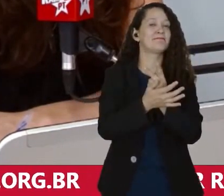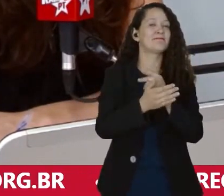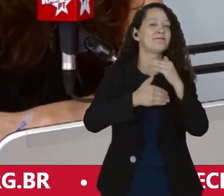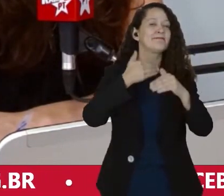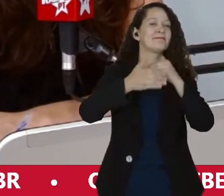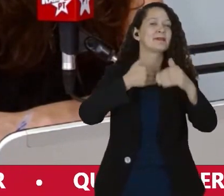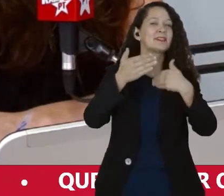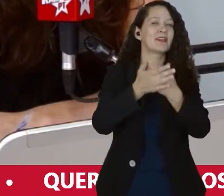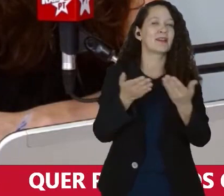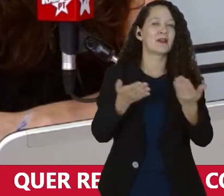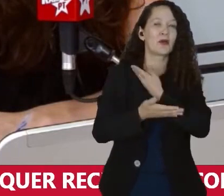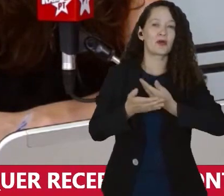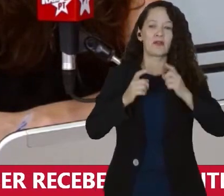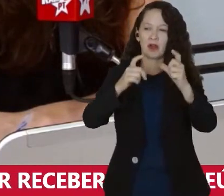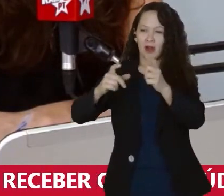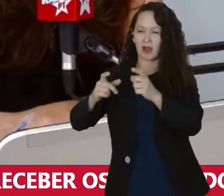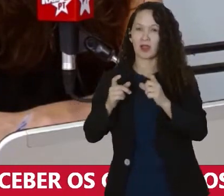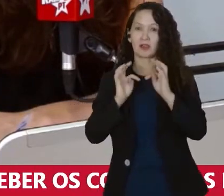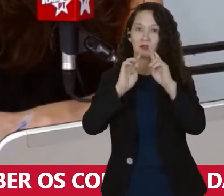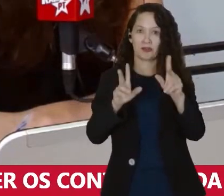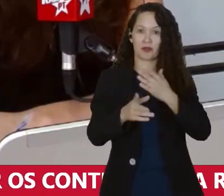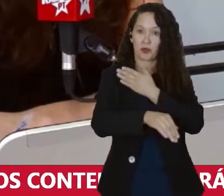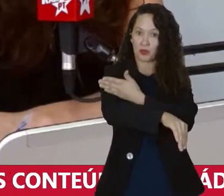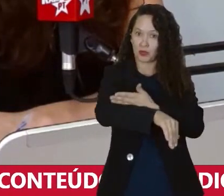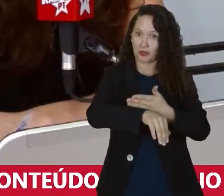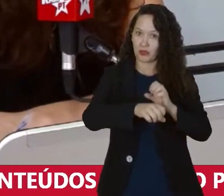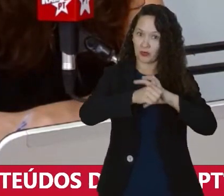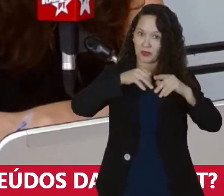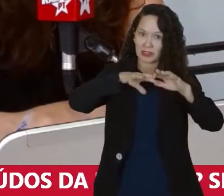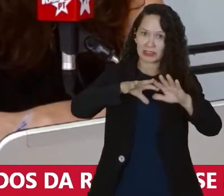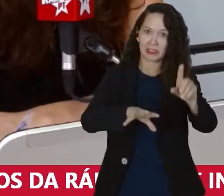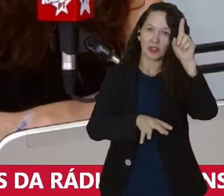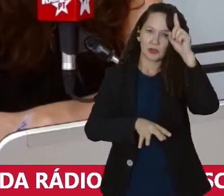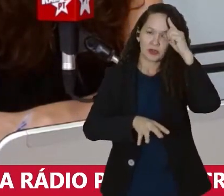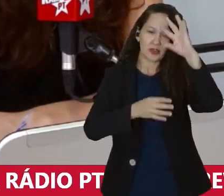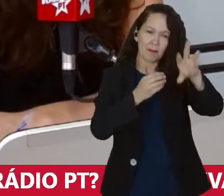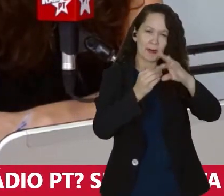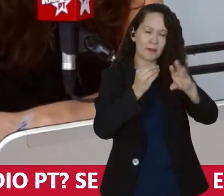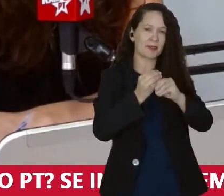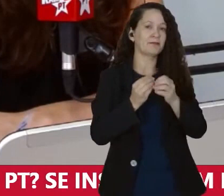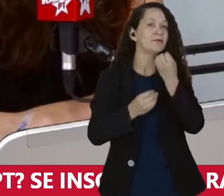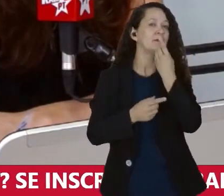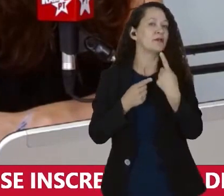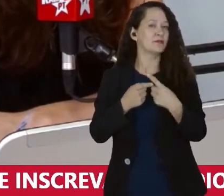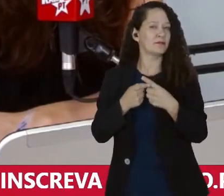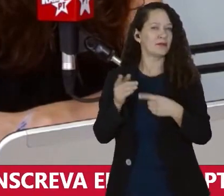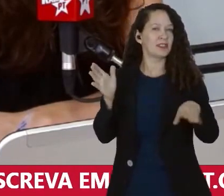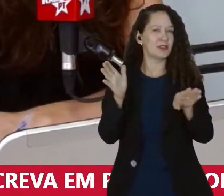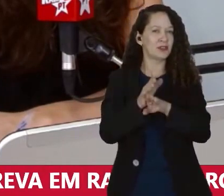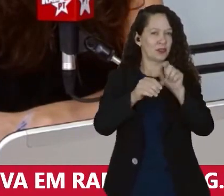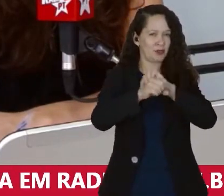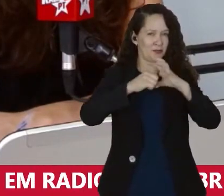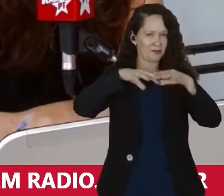o governo em diferentes áreas, e eu mantive esse hábito durante toda a pandemia. Isso foi bom, por quê? Porque quando chegou na hora da